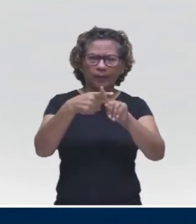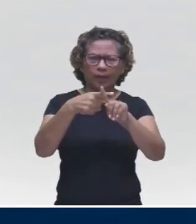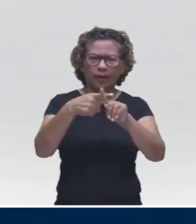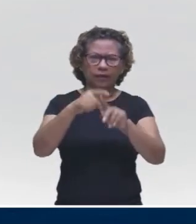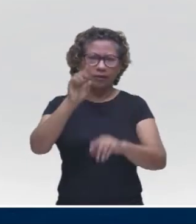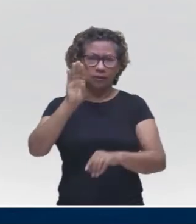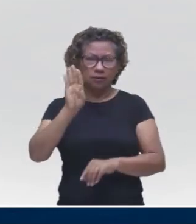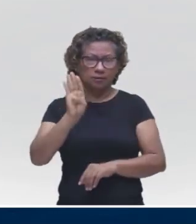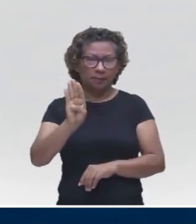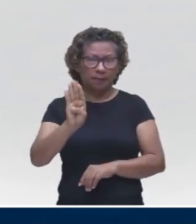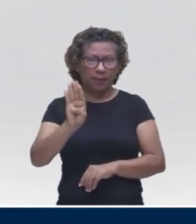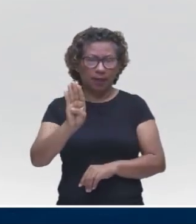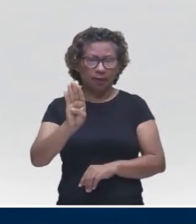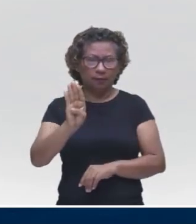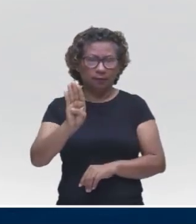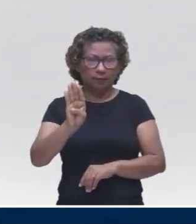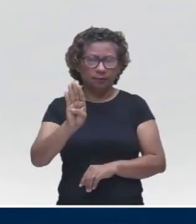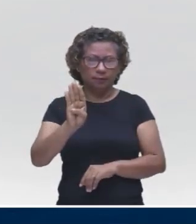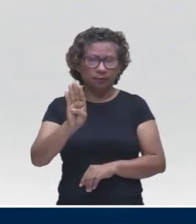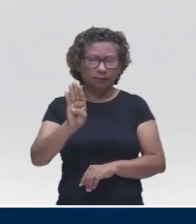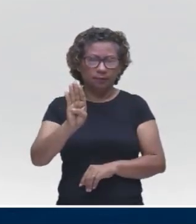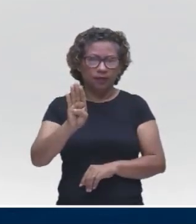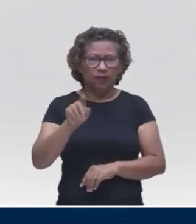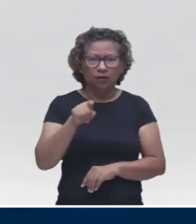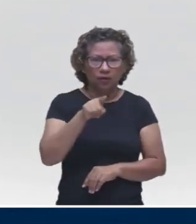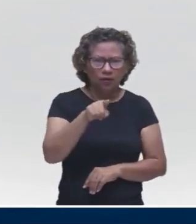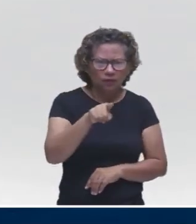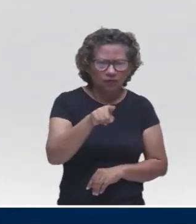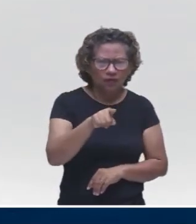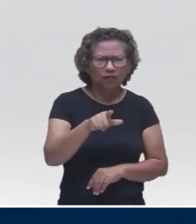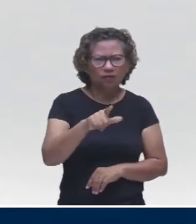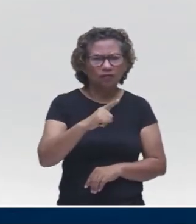certo? Tu vais ter